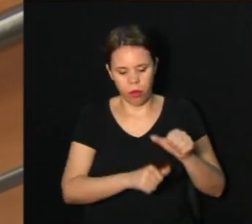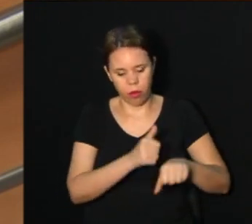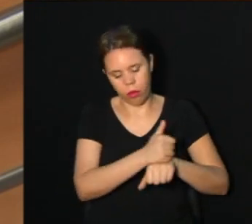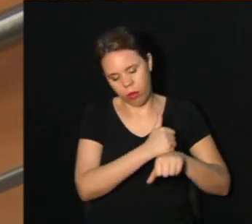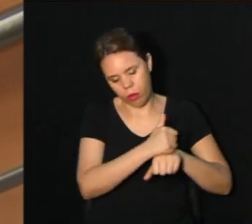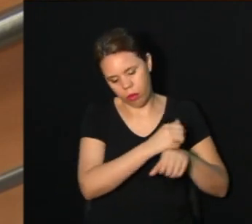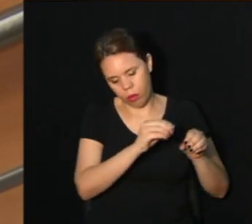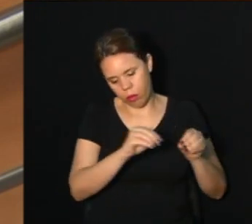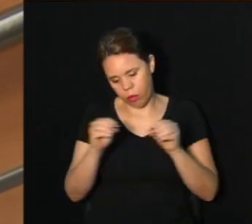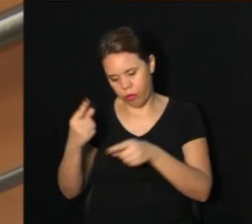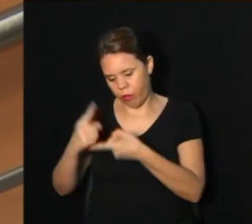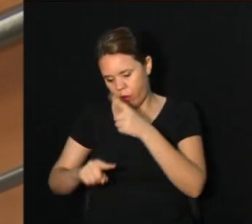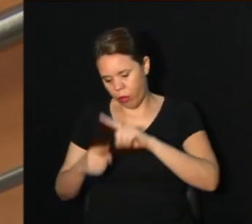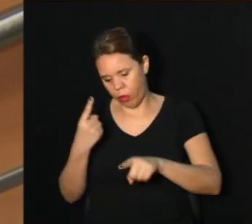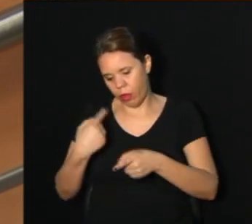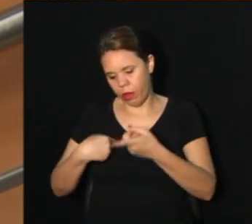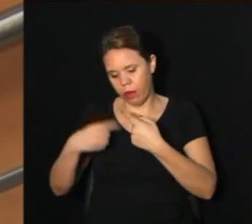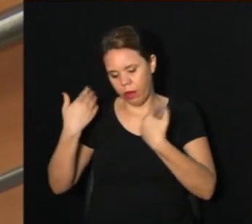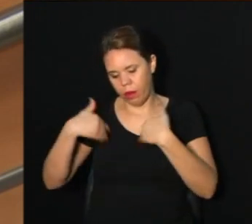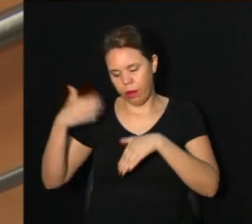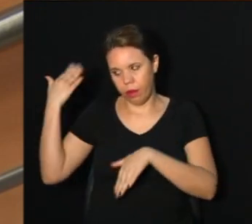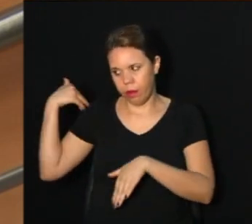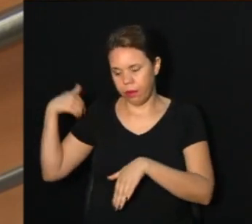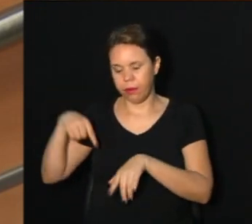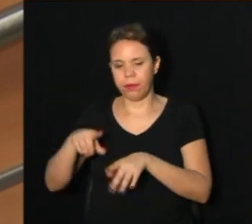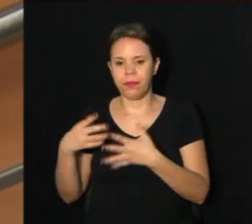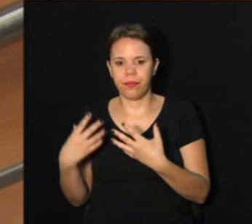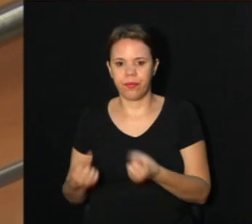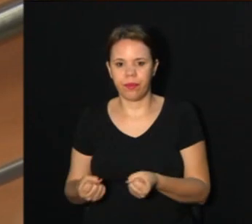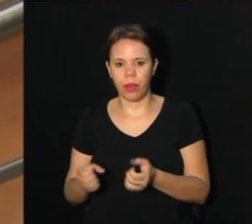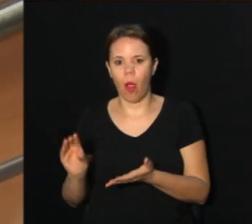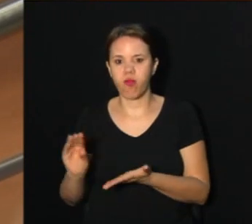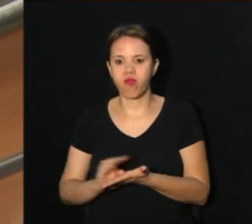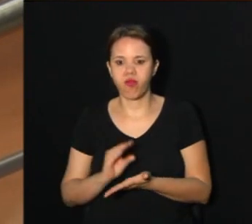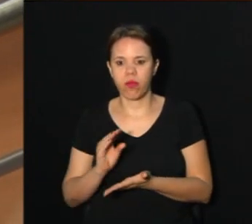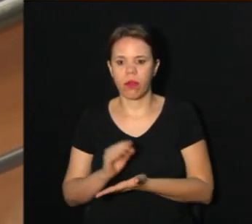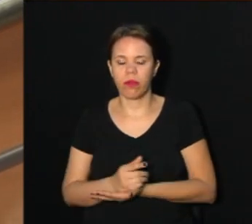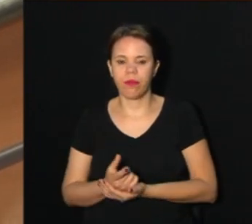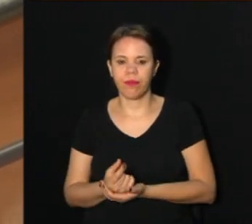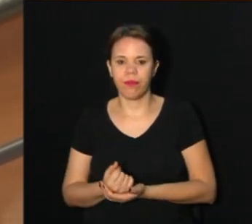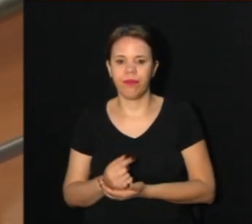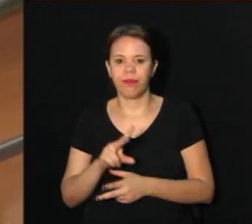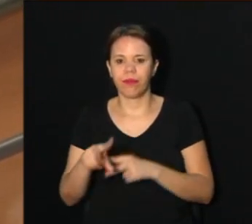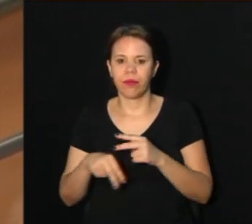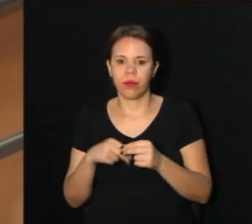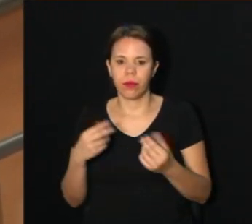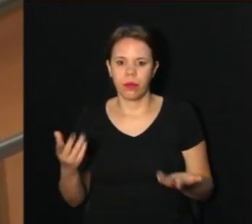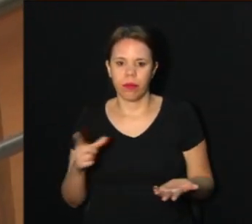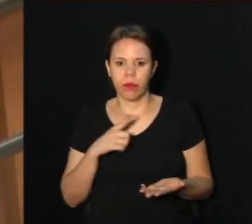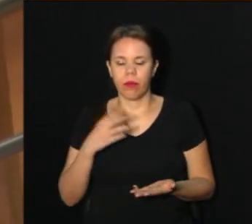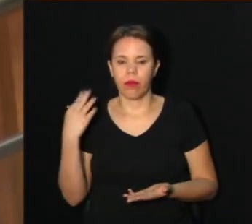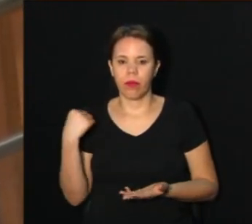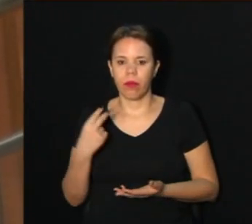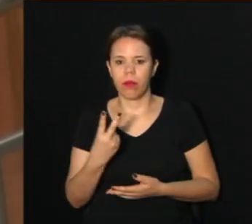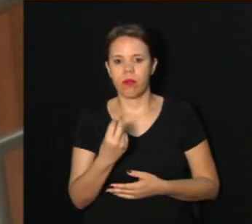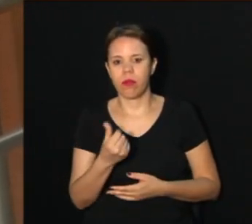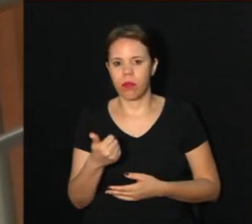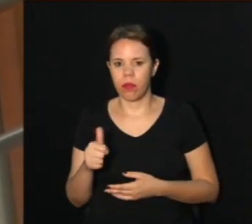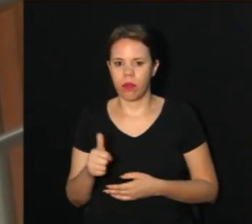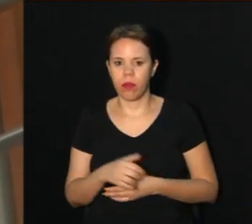o que foi combinado conosco, e nós recebemos essa verba, esse prêmio, desde